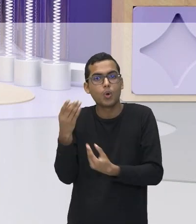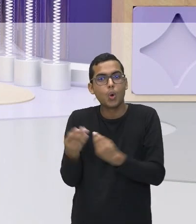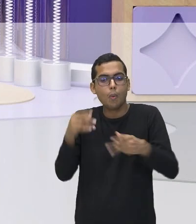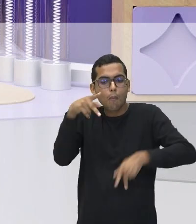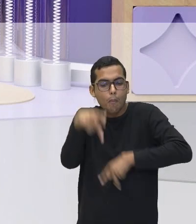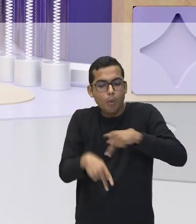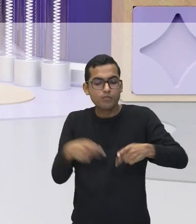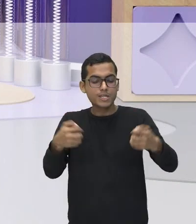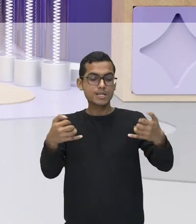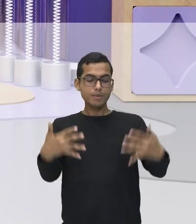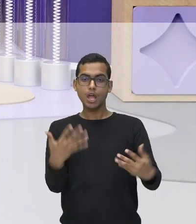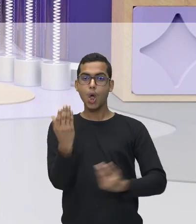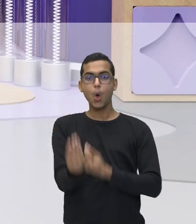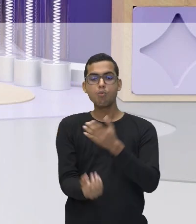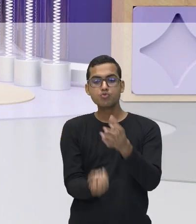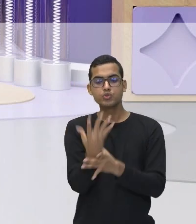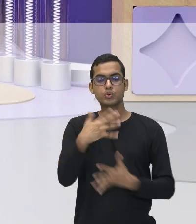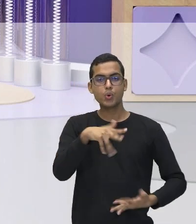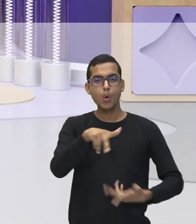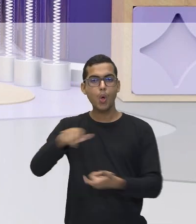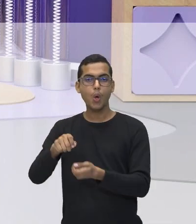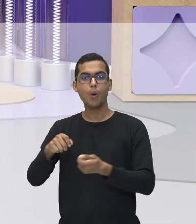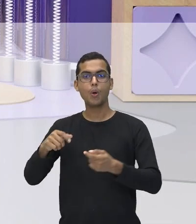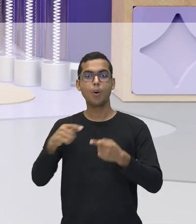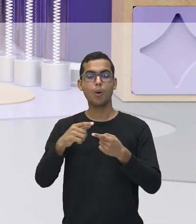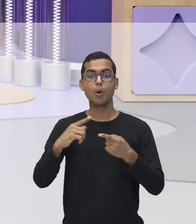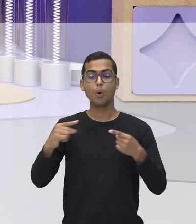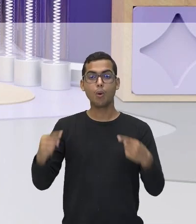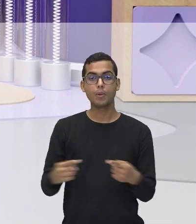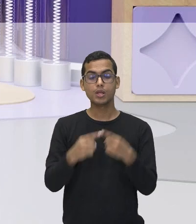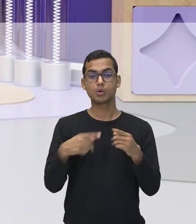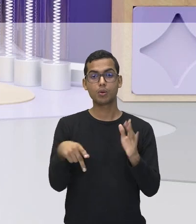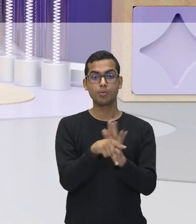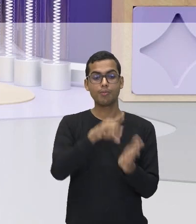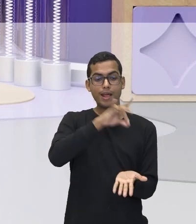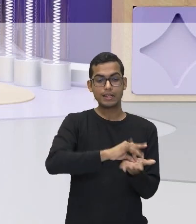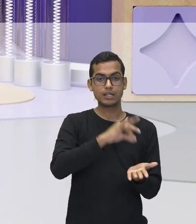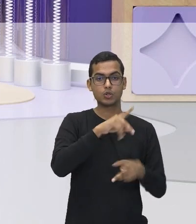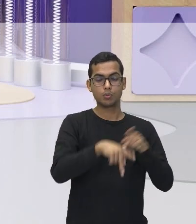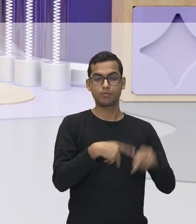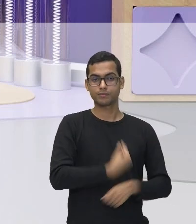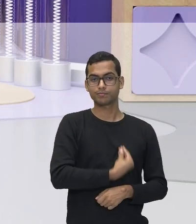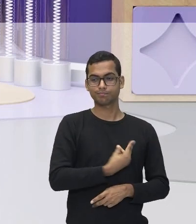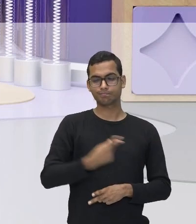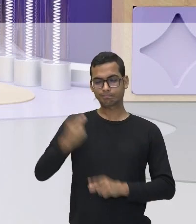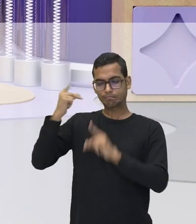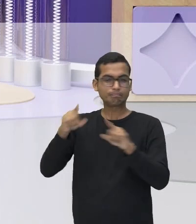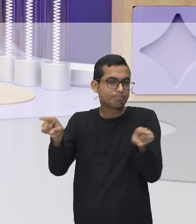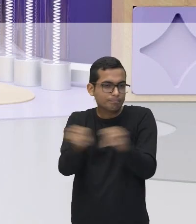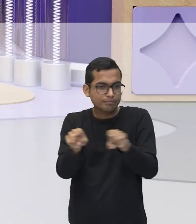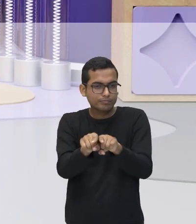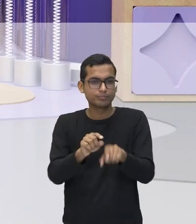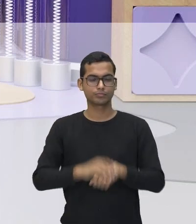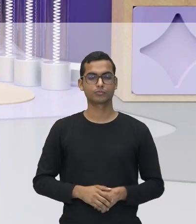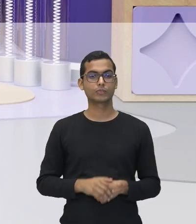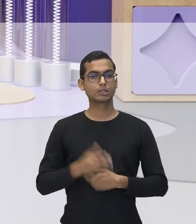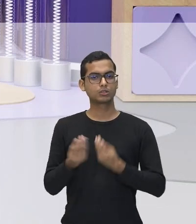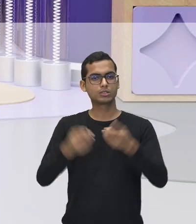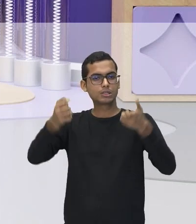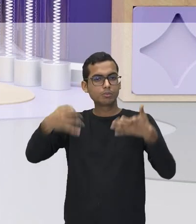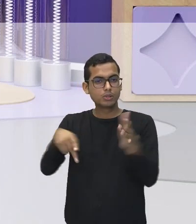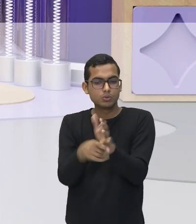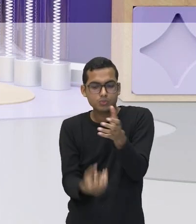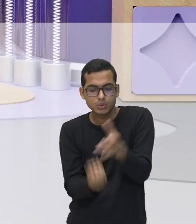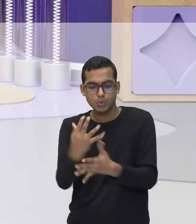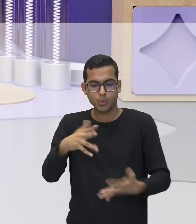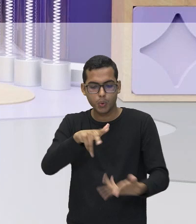povo vivia. São os mitos que tratam da origem do mundo e da vida, como na